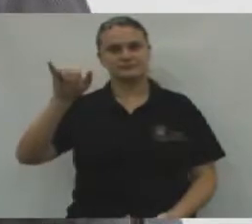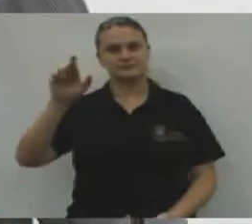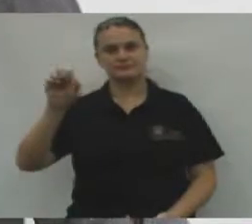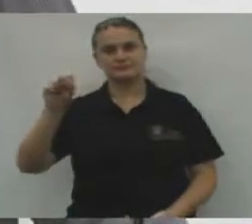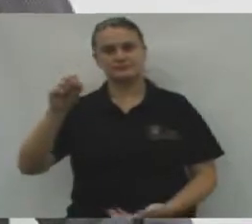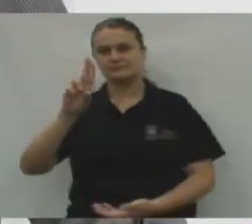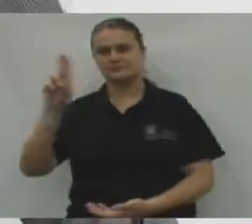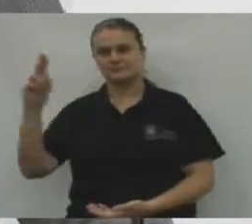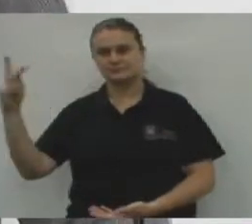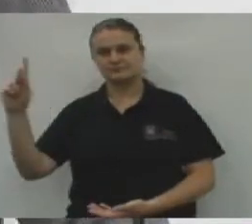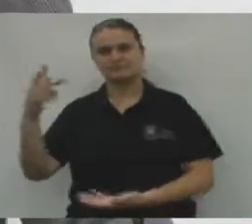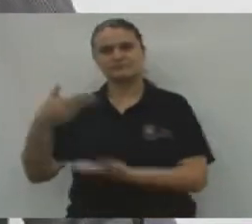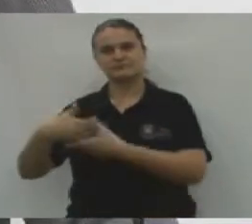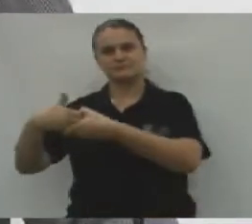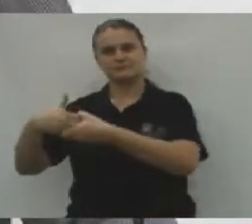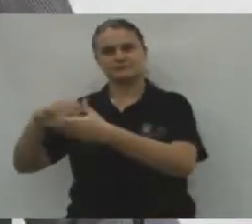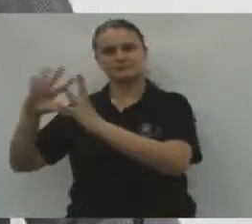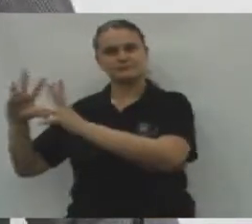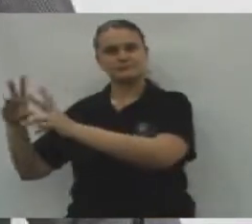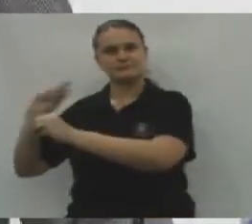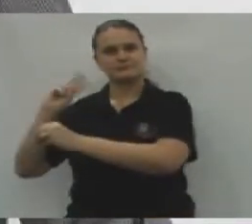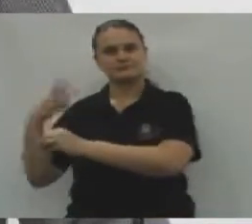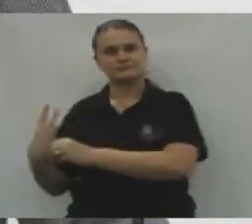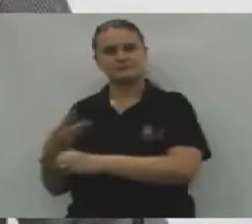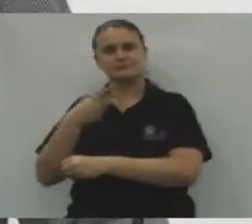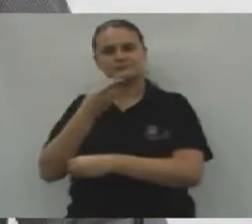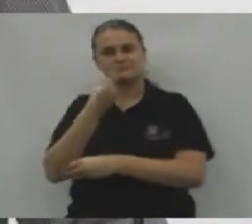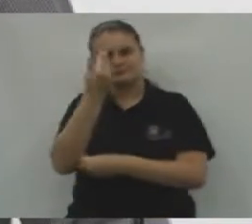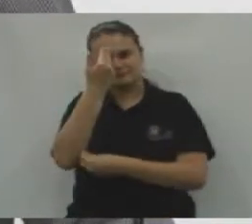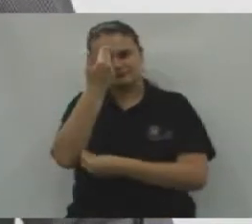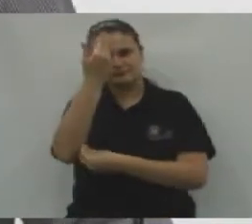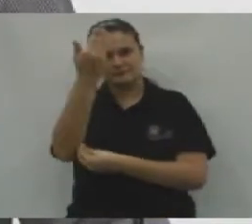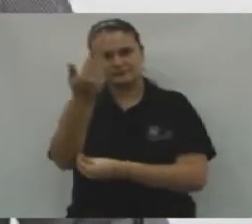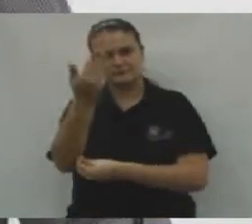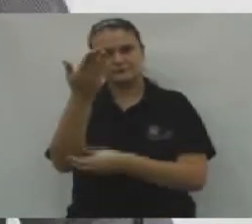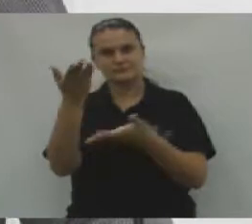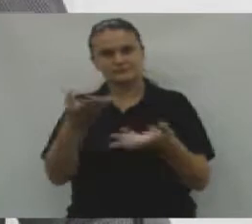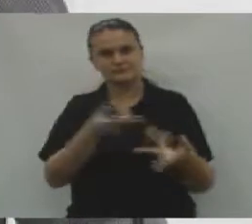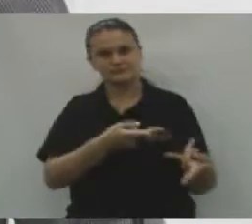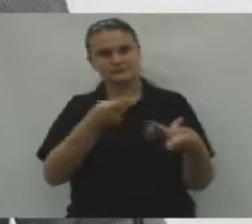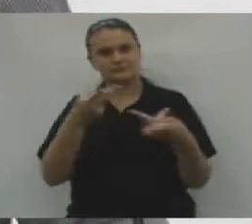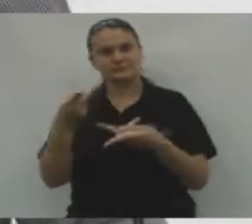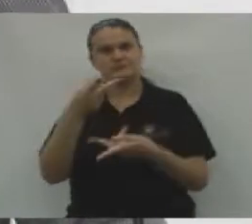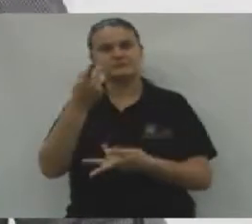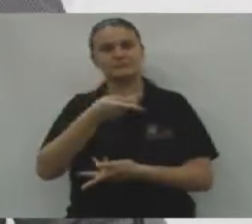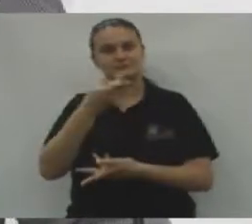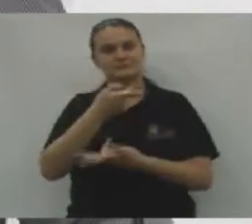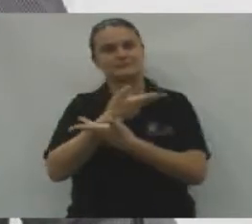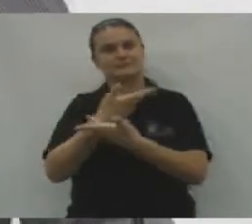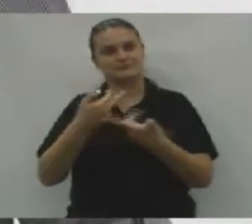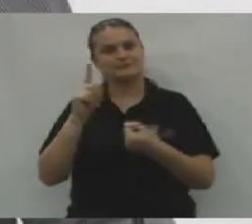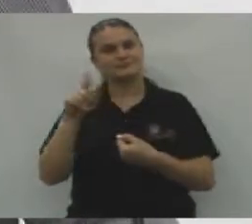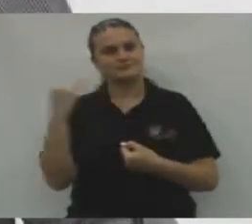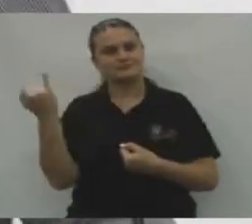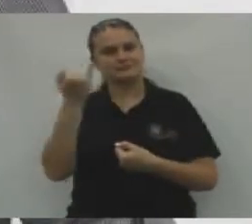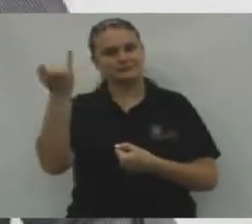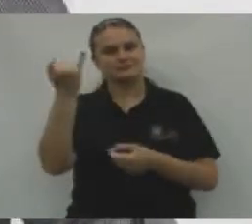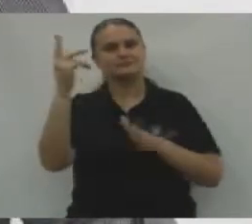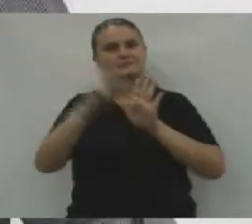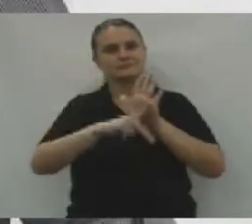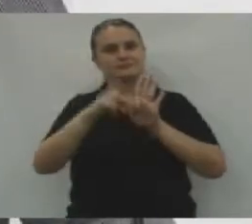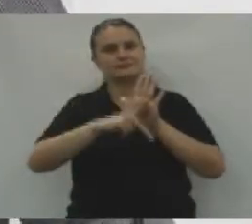nome, cumprimentar os demais vereadores, agradecer pelo convite de falar de uma coisa tão importante, que é o